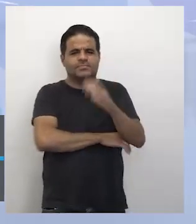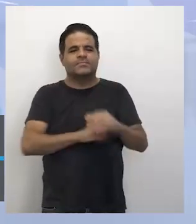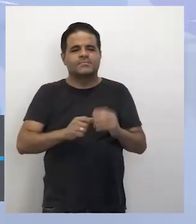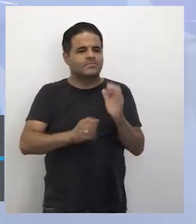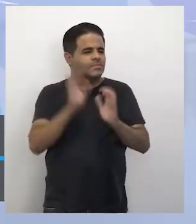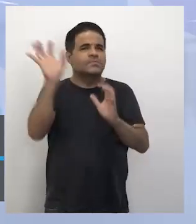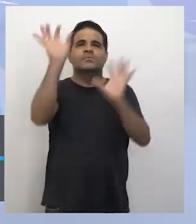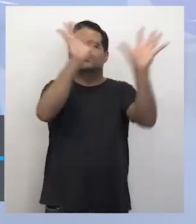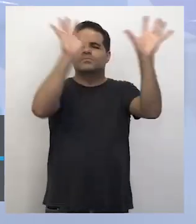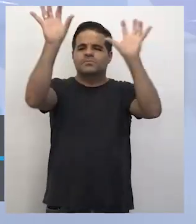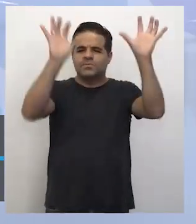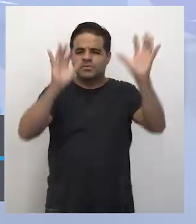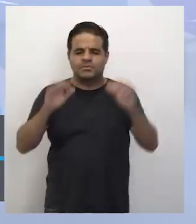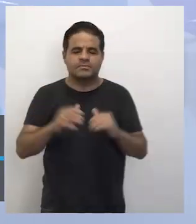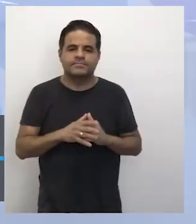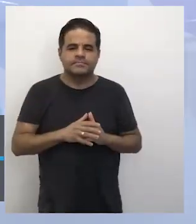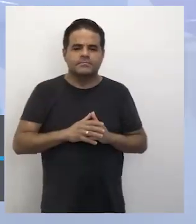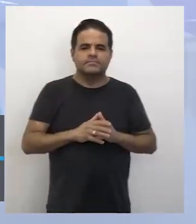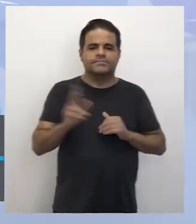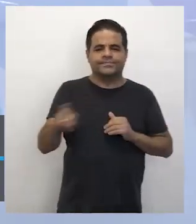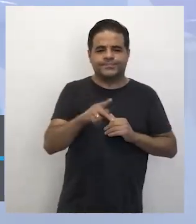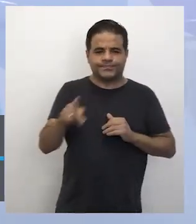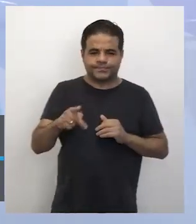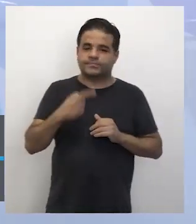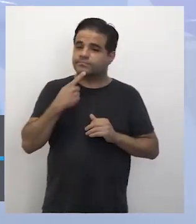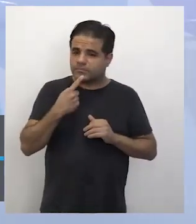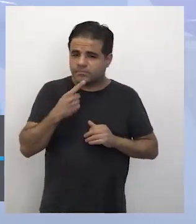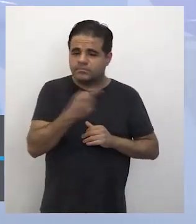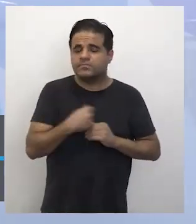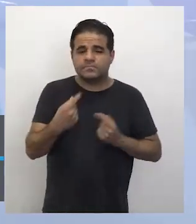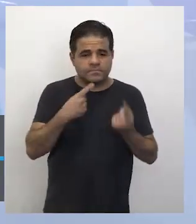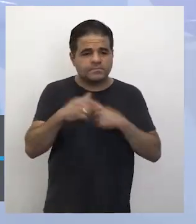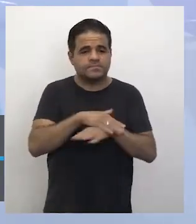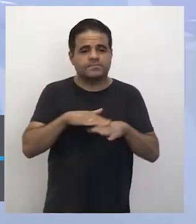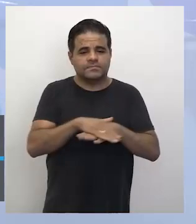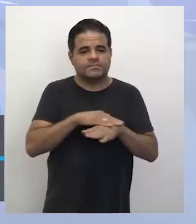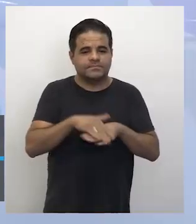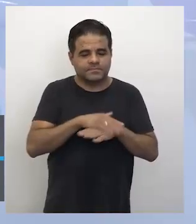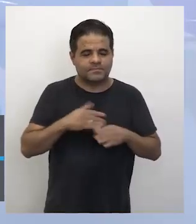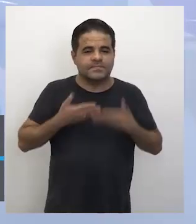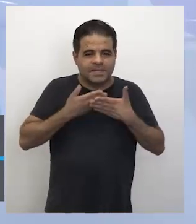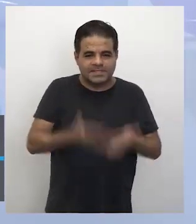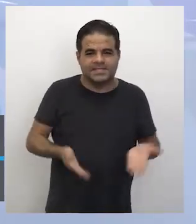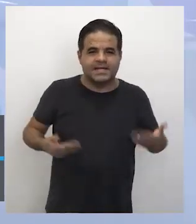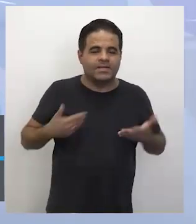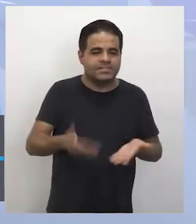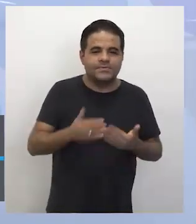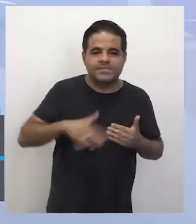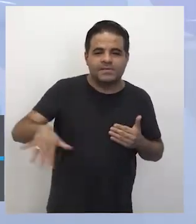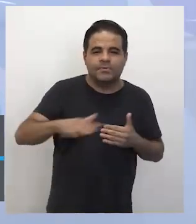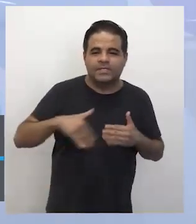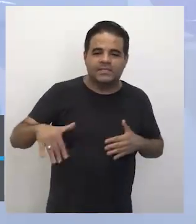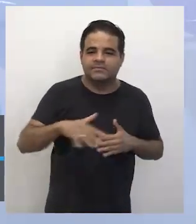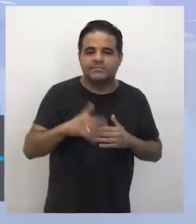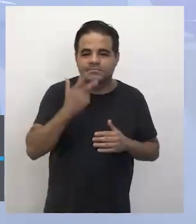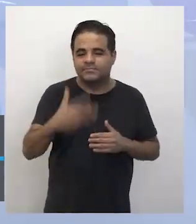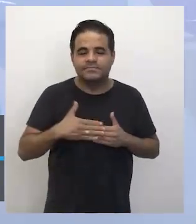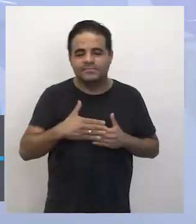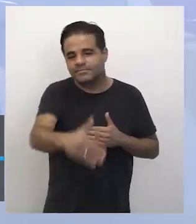frutíferas, né? O professor Maratum aqui falando com a gente, né? Tem então várias, ó, exercício de flexão de